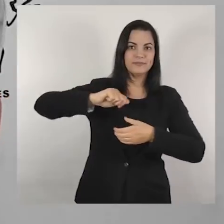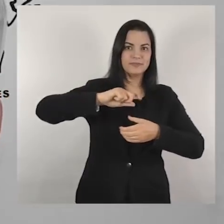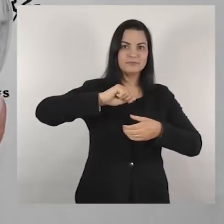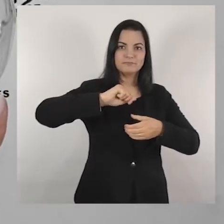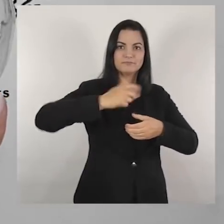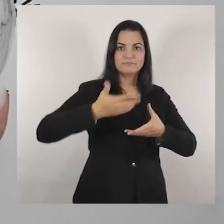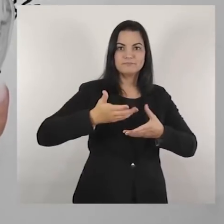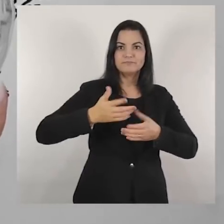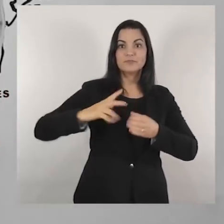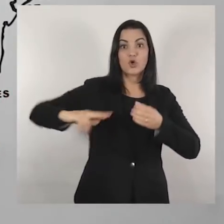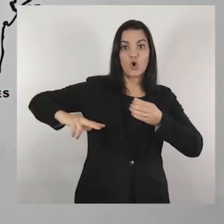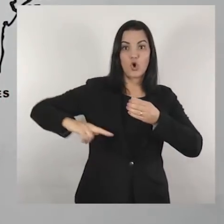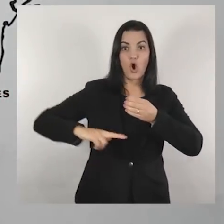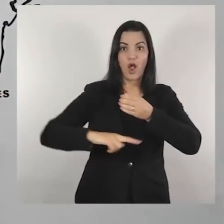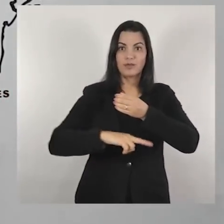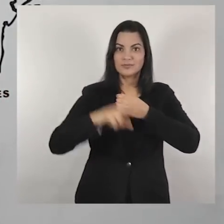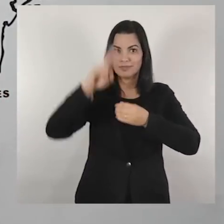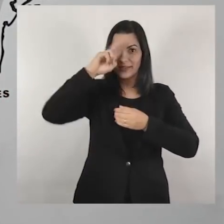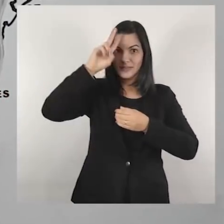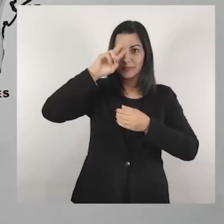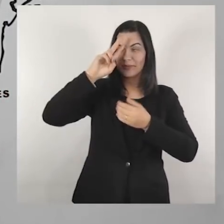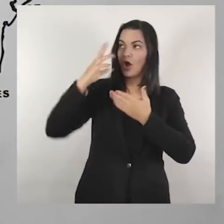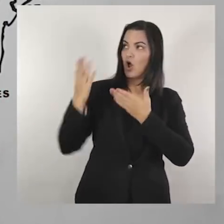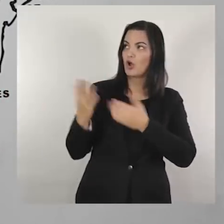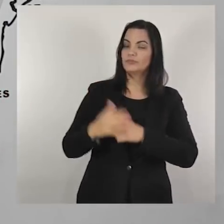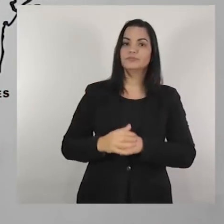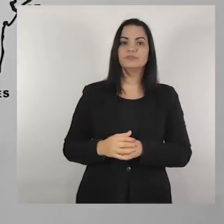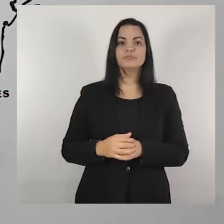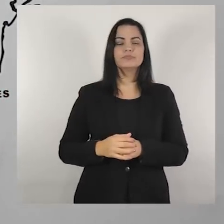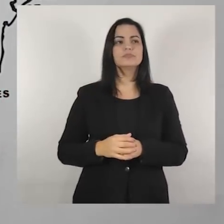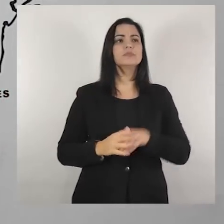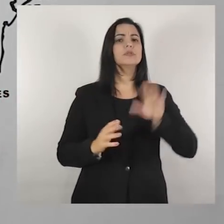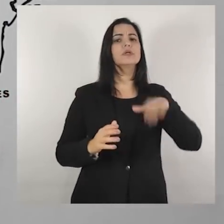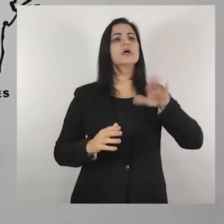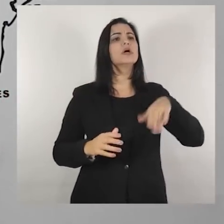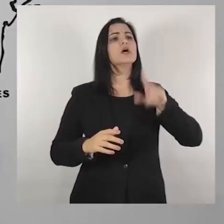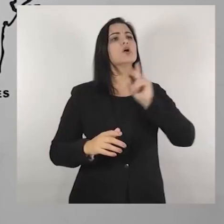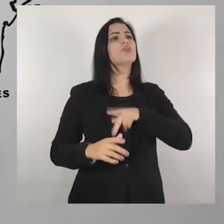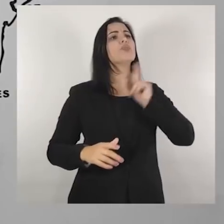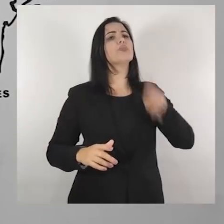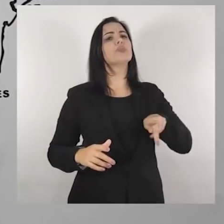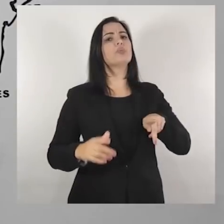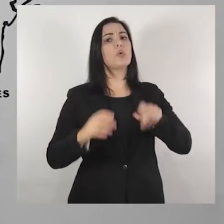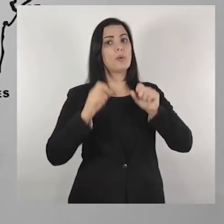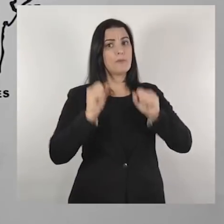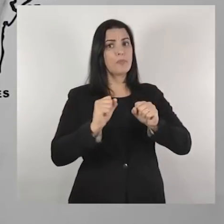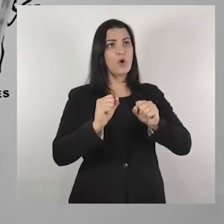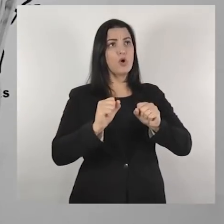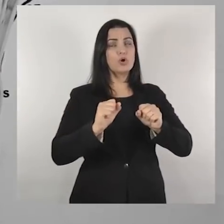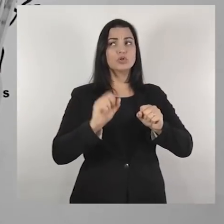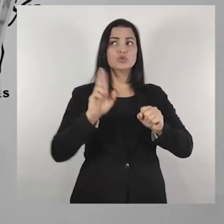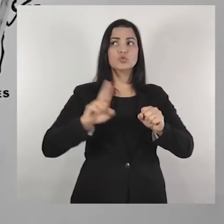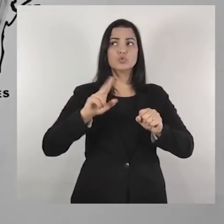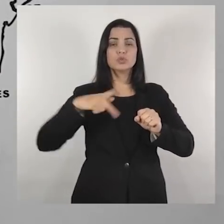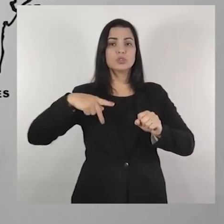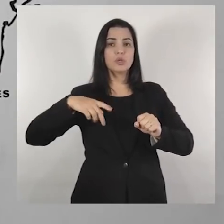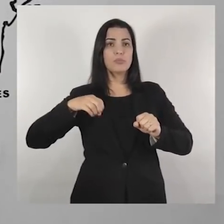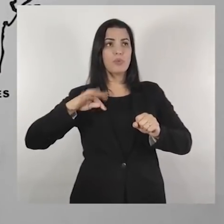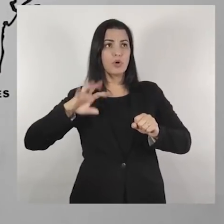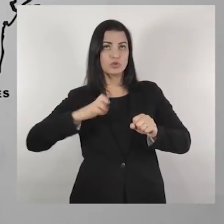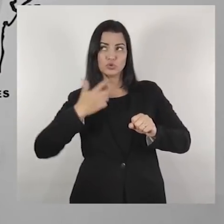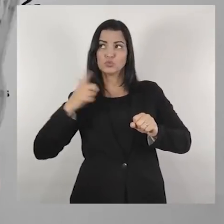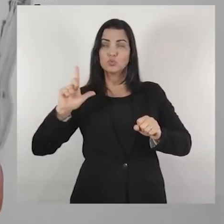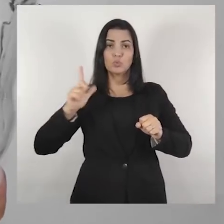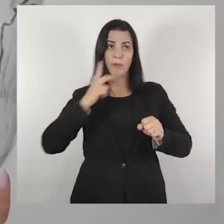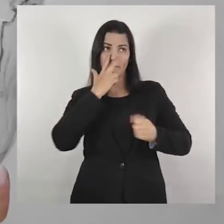cortada dessa forma, tá? Eu posso usar um outro pote que eu já tenho aqui